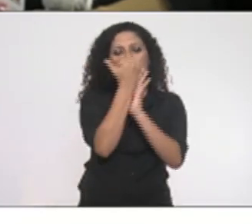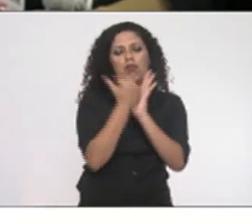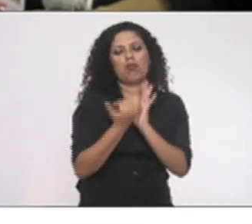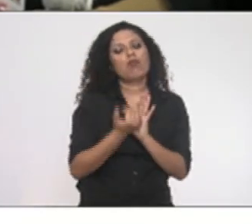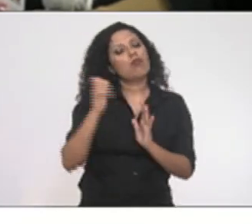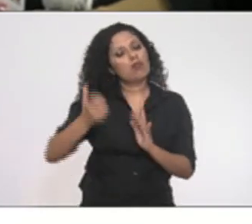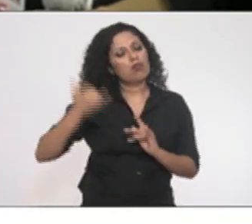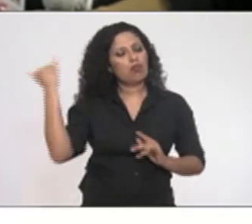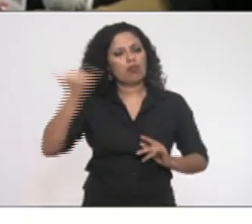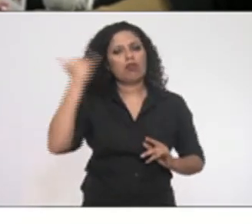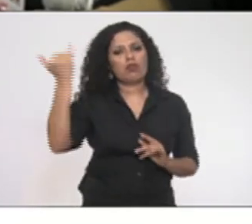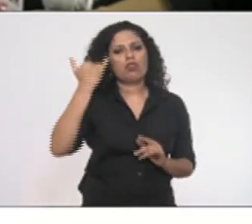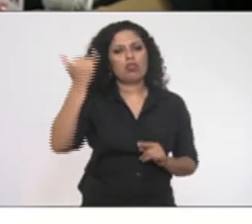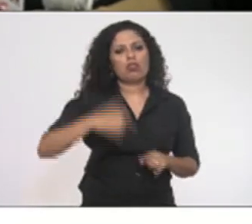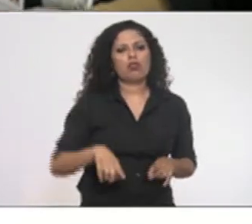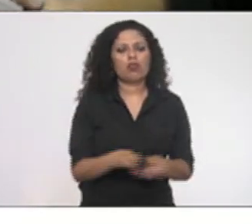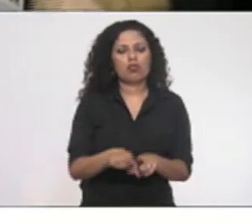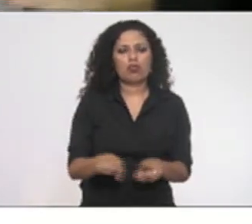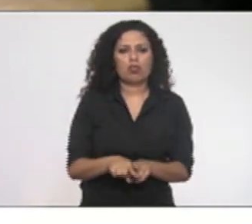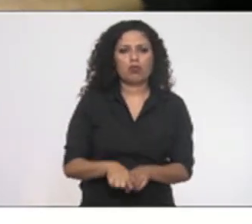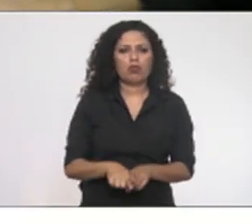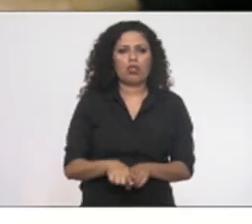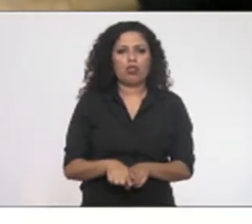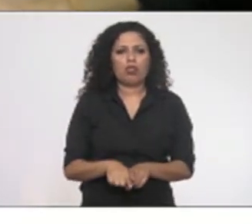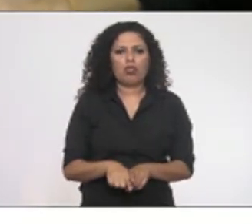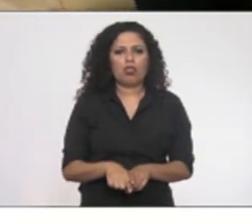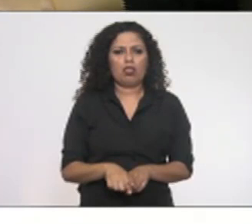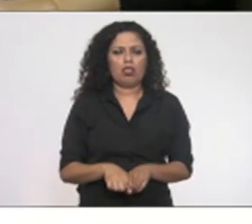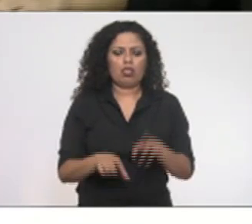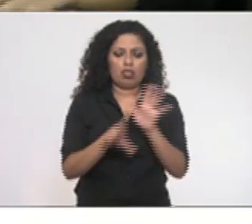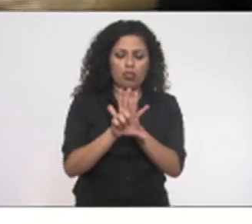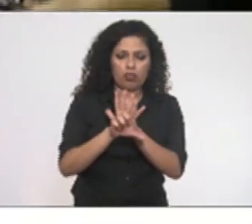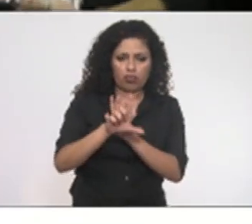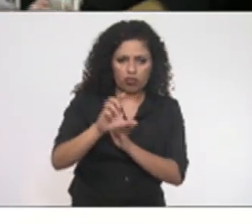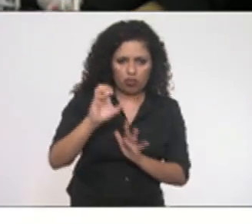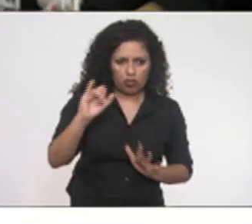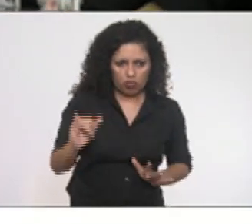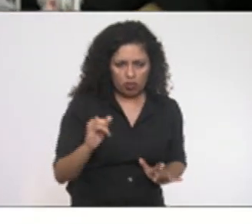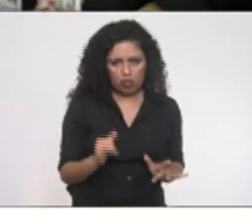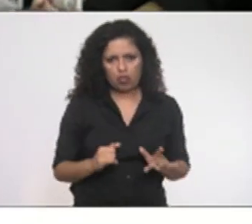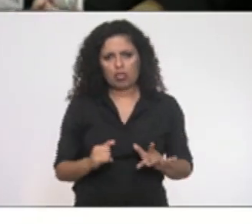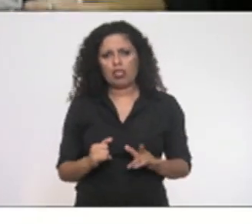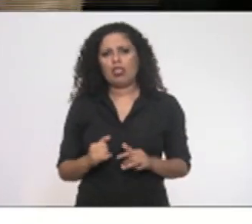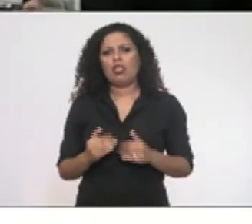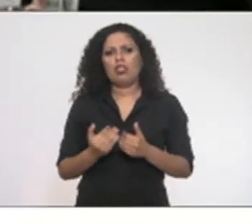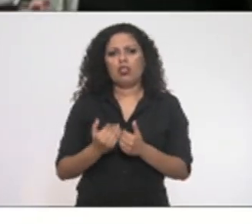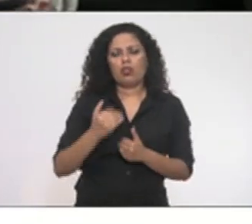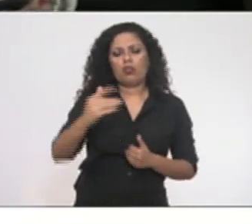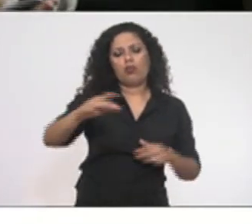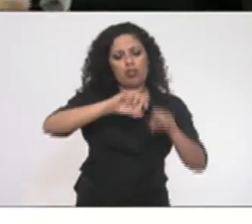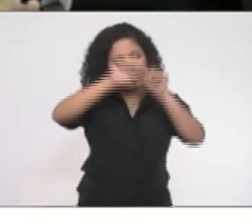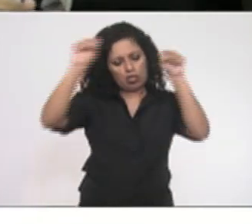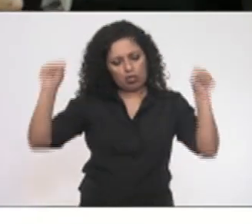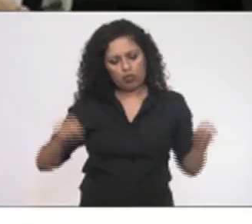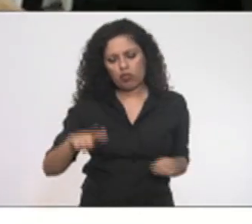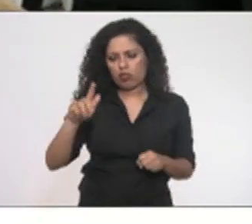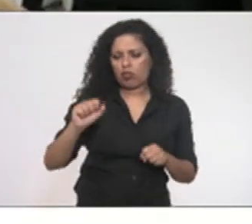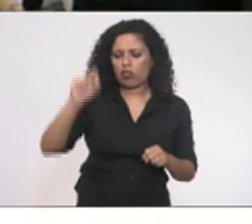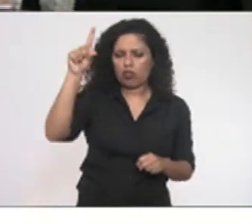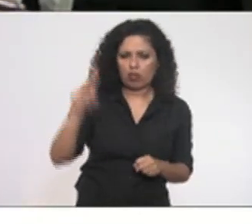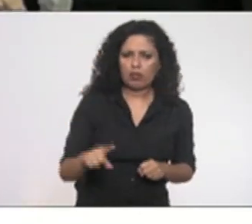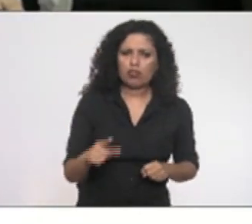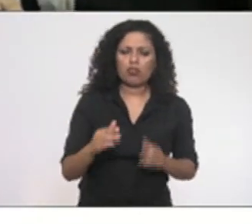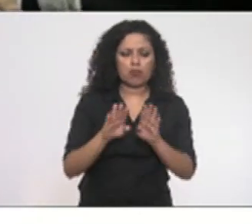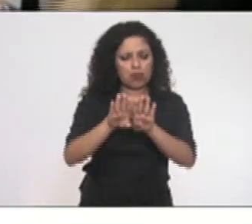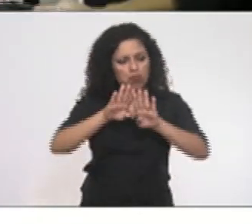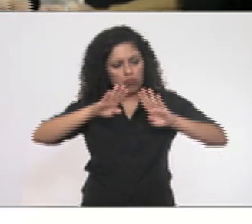muito importante. E a adesão aos ajustes tributários, como eu estava falando, necessários à abertura do mercado de gás natural no âmbito do